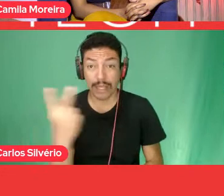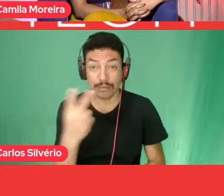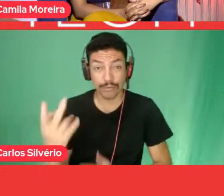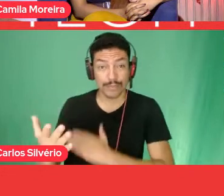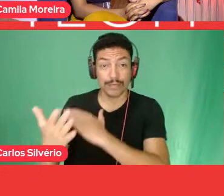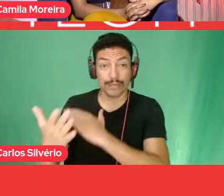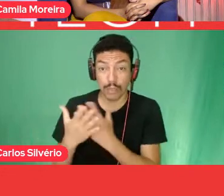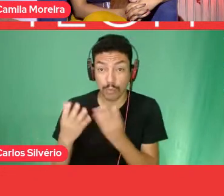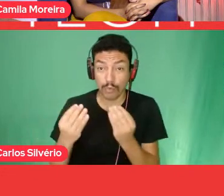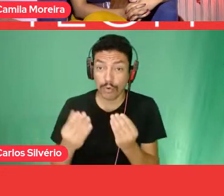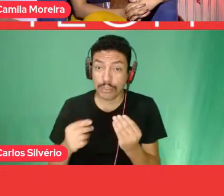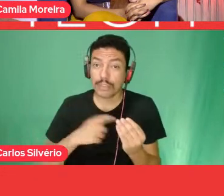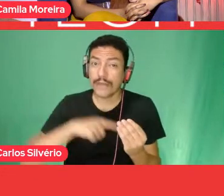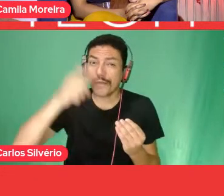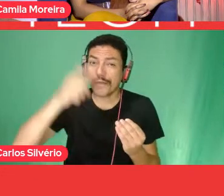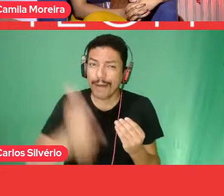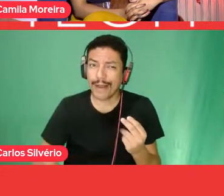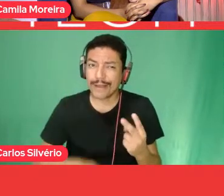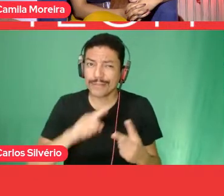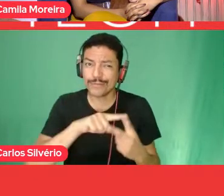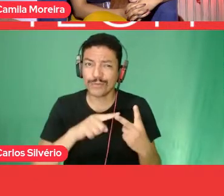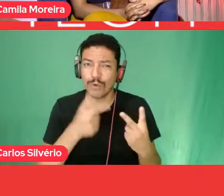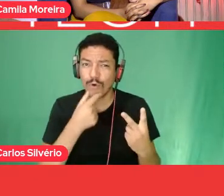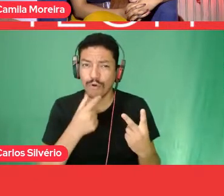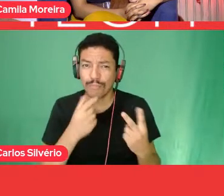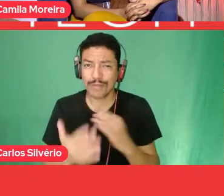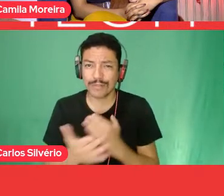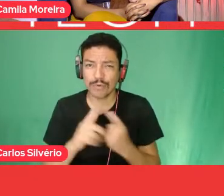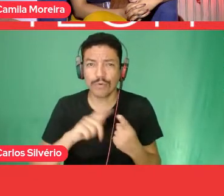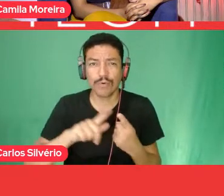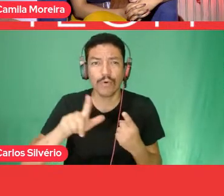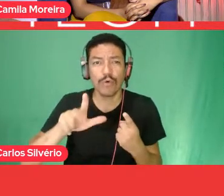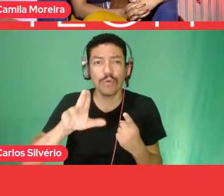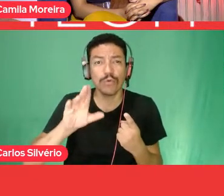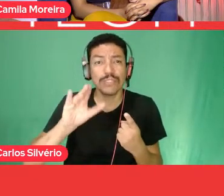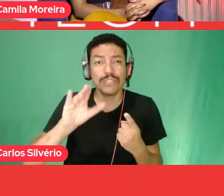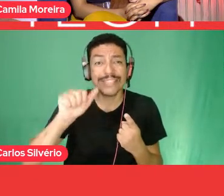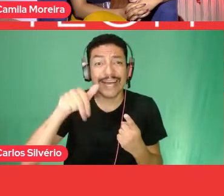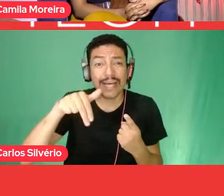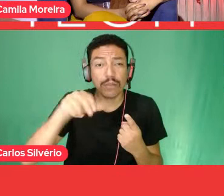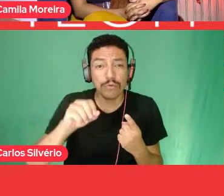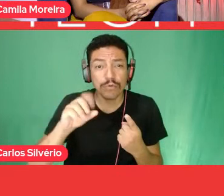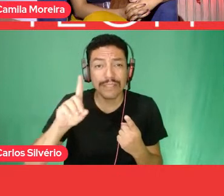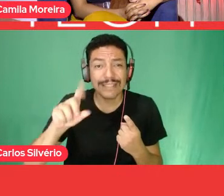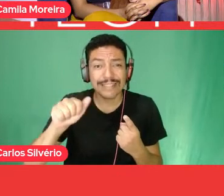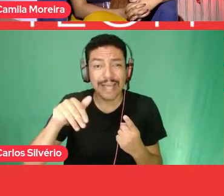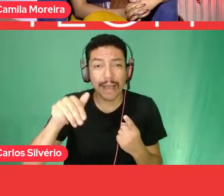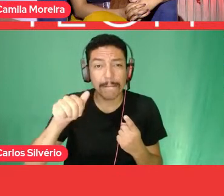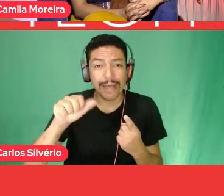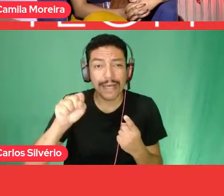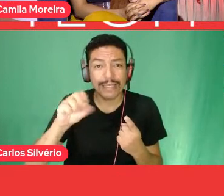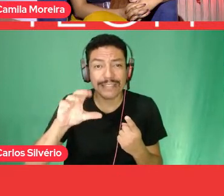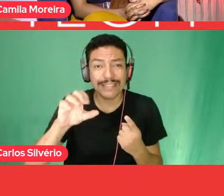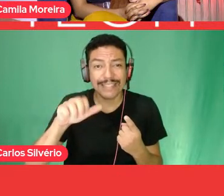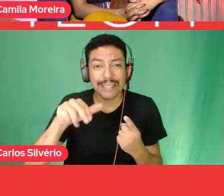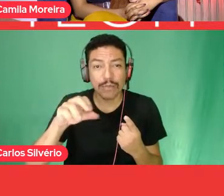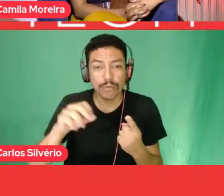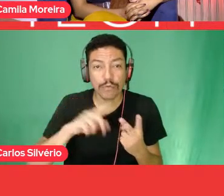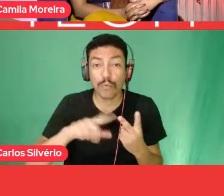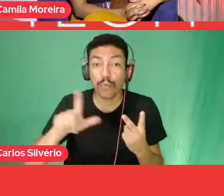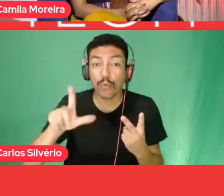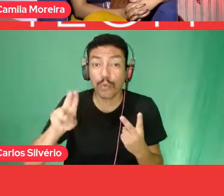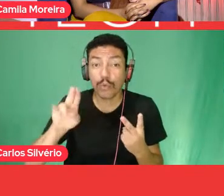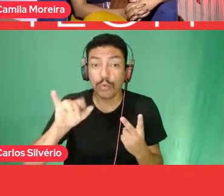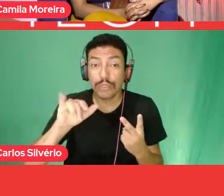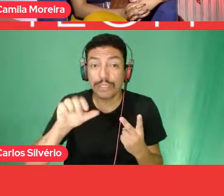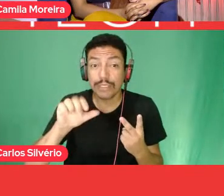homens que me ajudaram demais, que foi o Luciano Damasceno e o Luiz Greco. Os dois me fizeram acreditar que eu era capaz, sim,